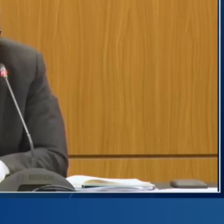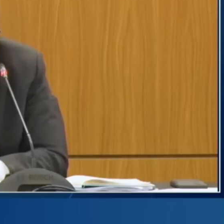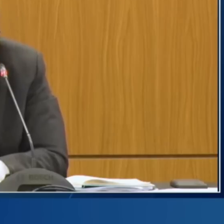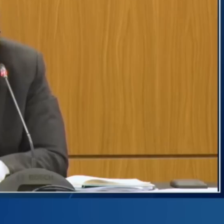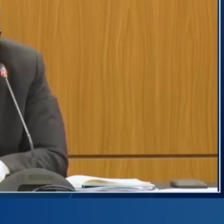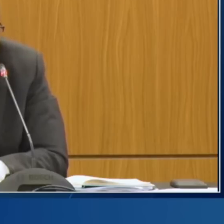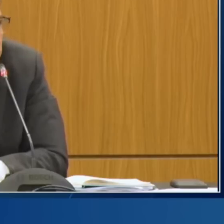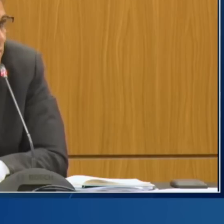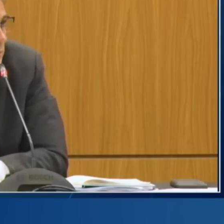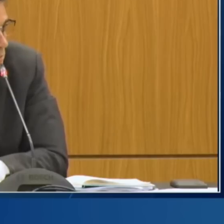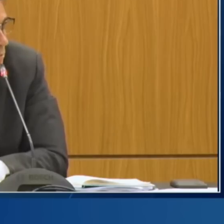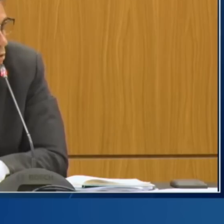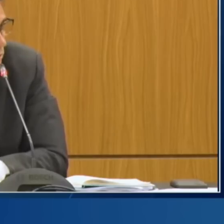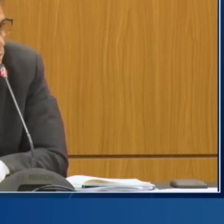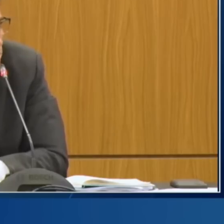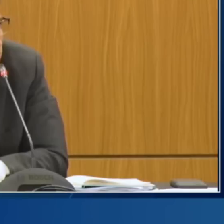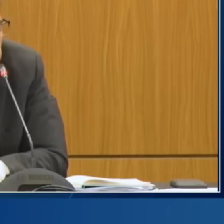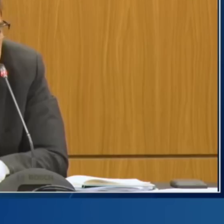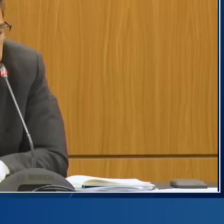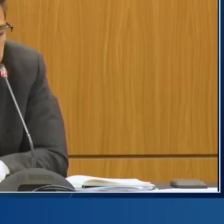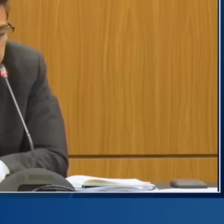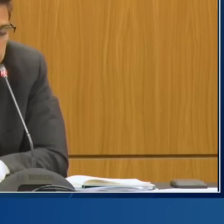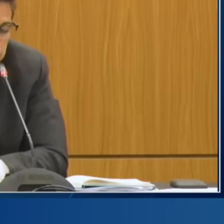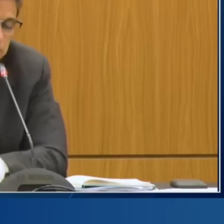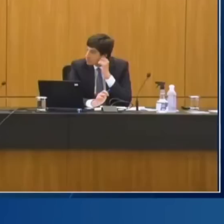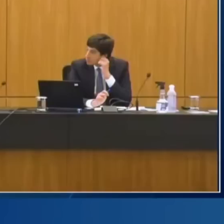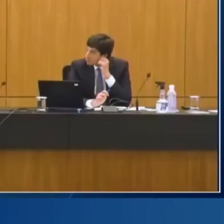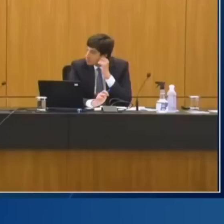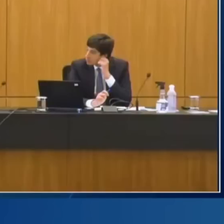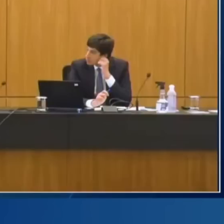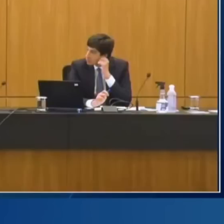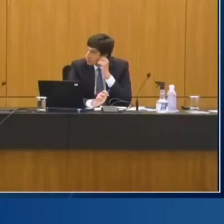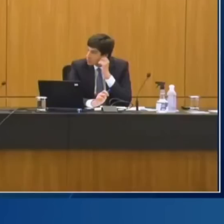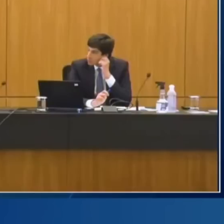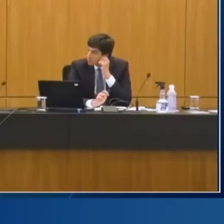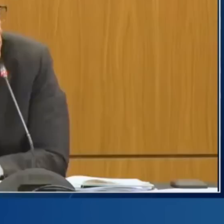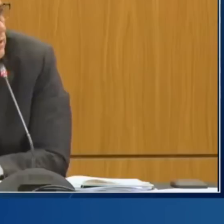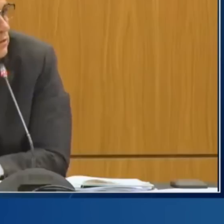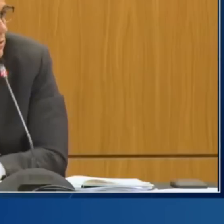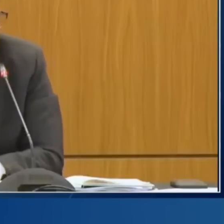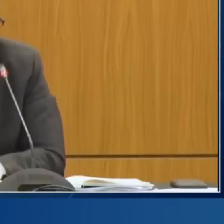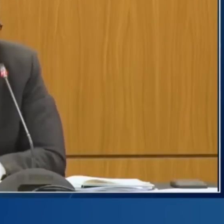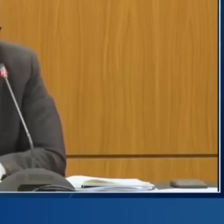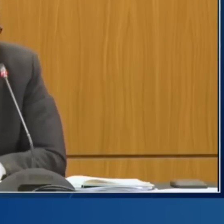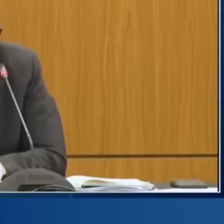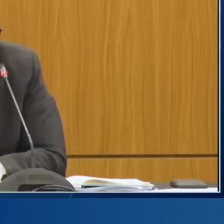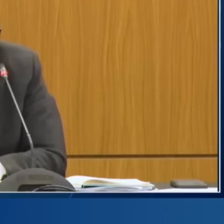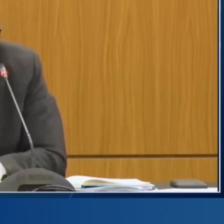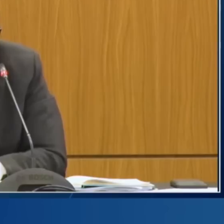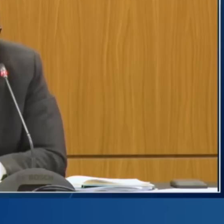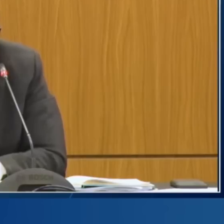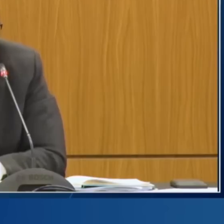mercado, do barril no mercado internacional. É a taxa de câmbio, ou seja, quanto vale o real frente ao dólar, porque quase tudo que a